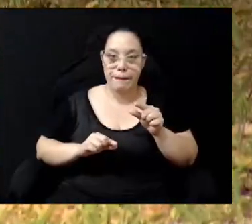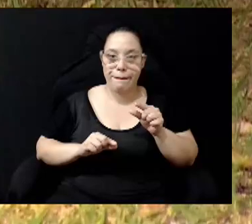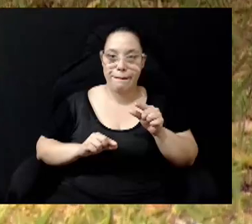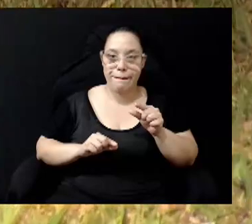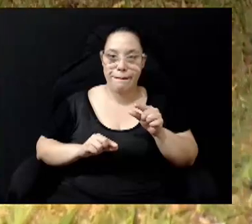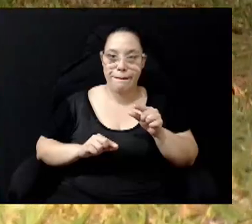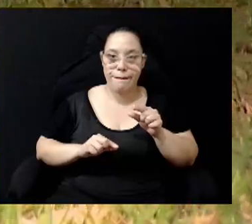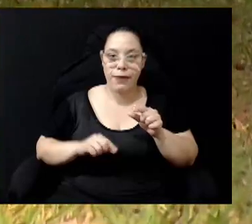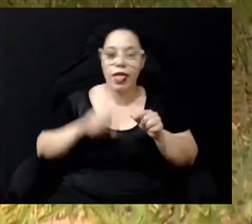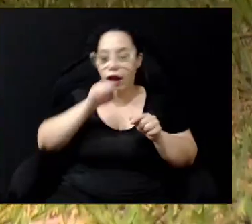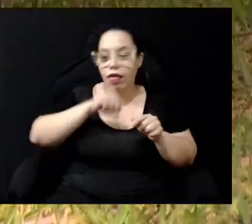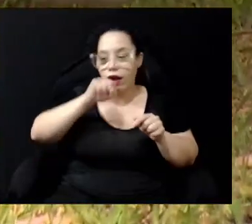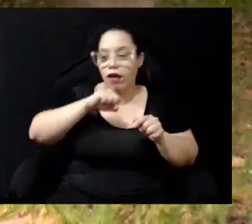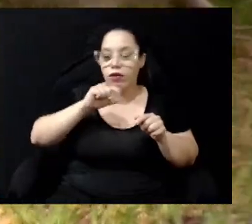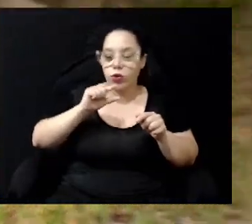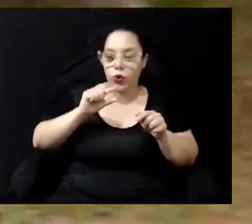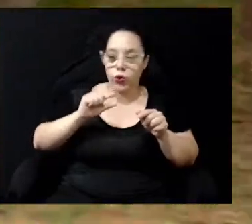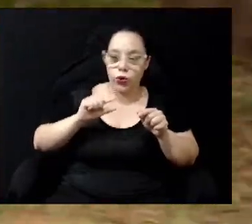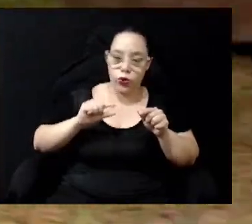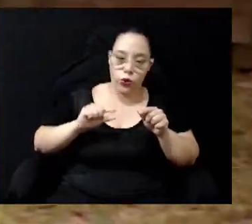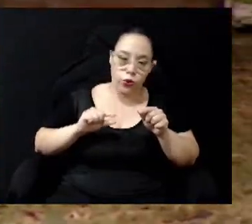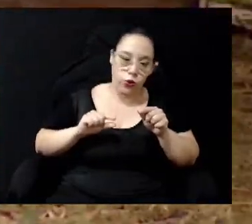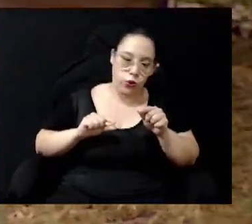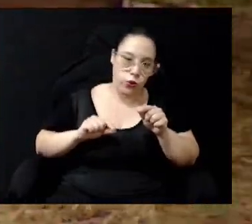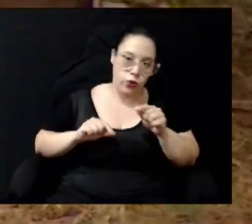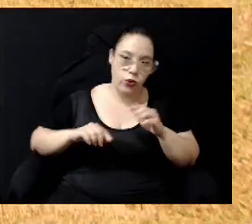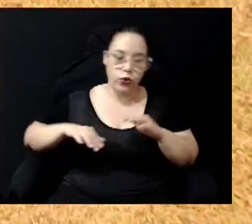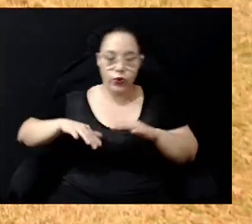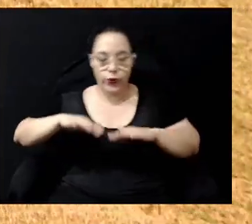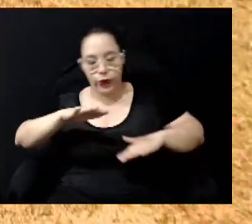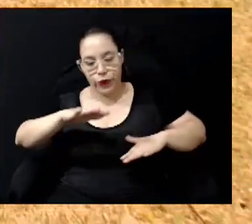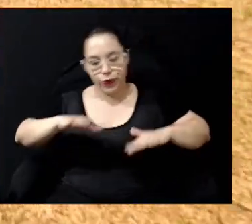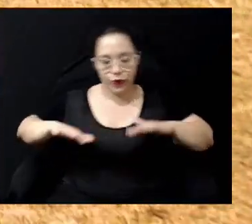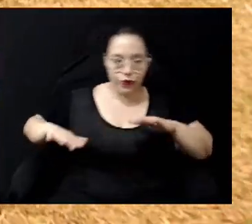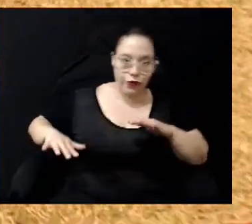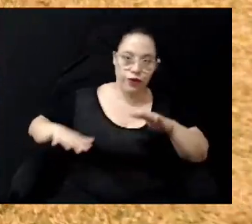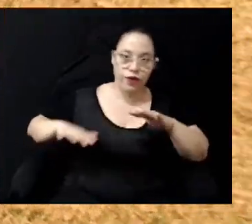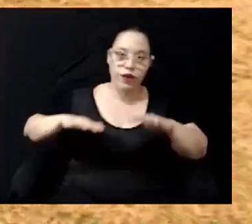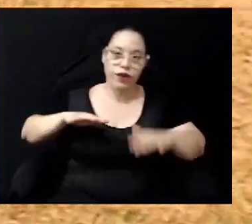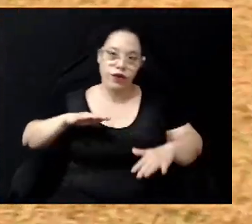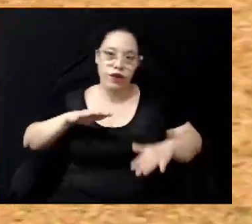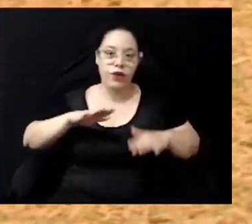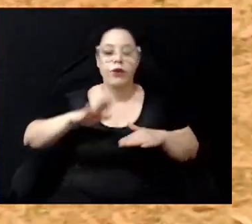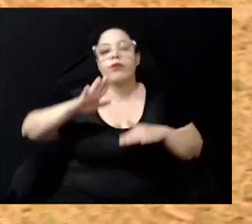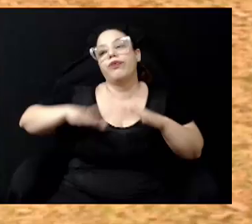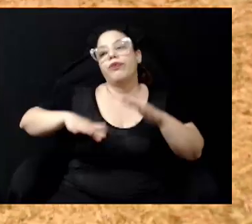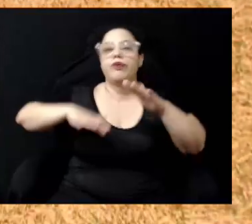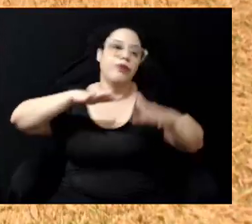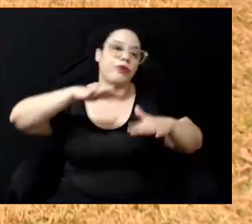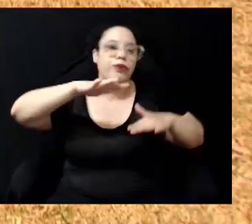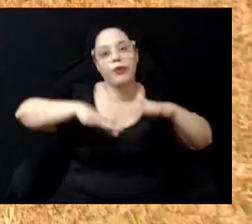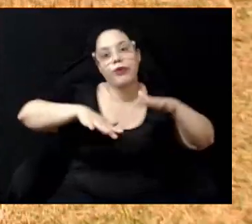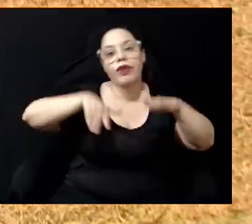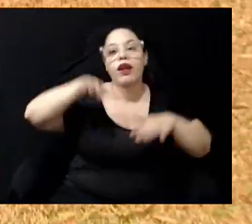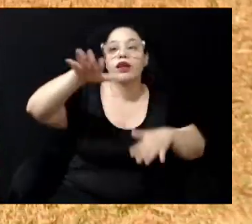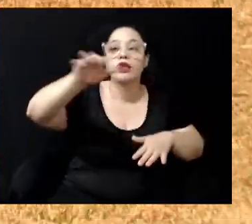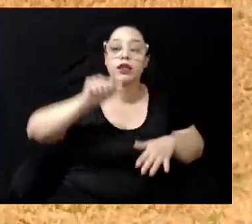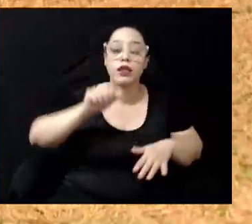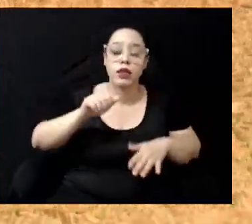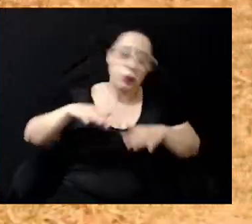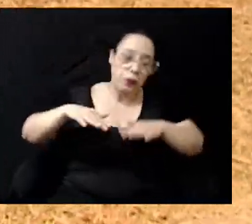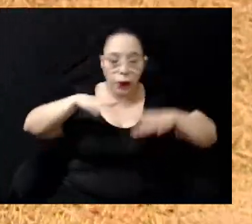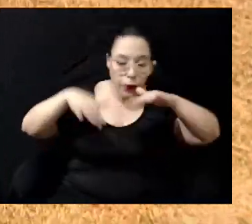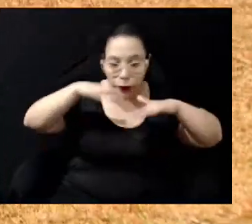lambendo e ela começou a ter movimentos de caminhar mais, a gente chamava, ela já vinha, ela começou a ficar